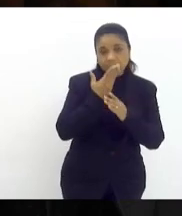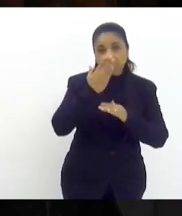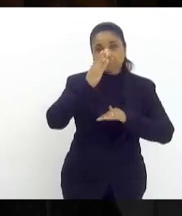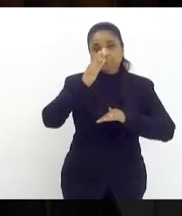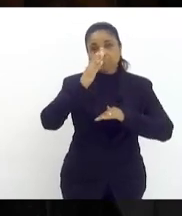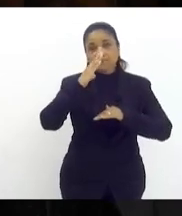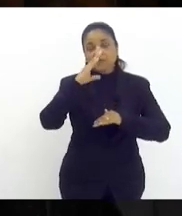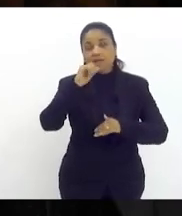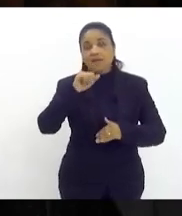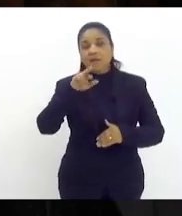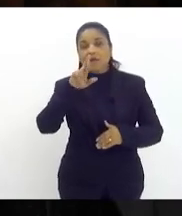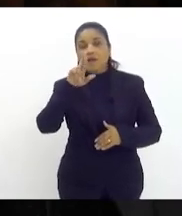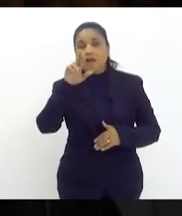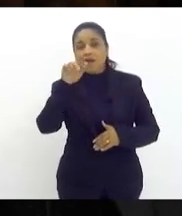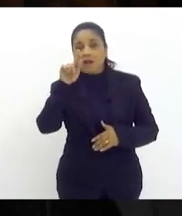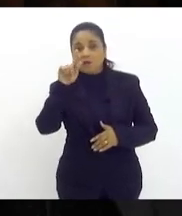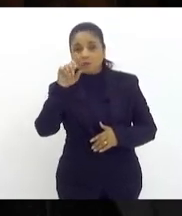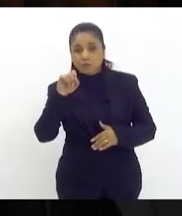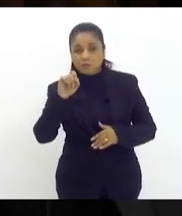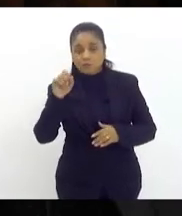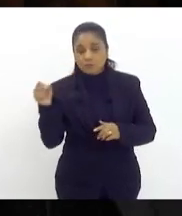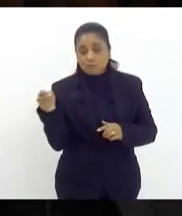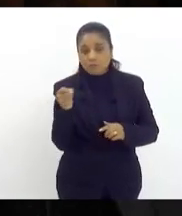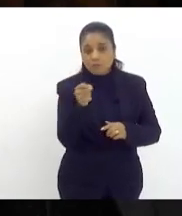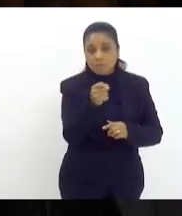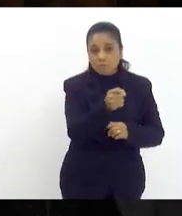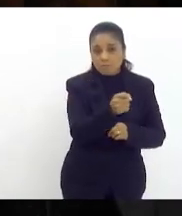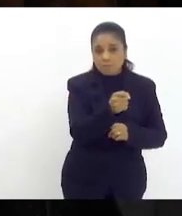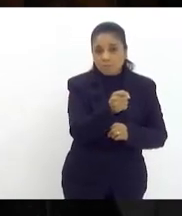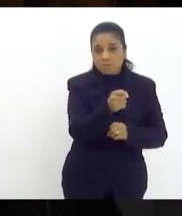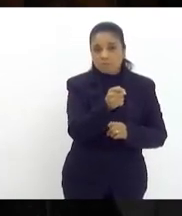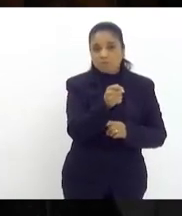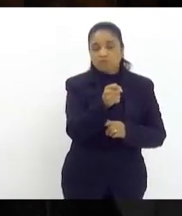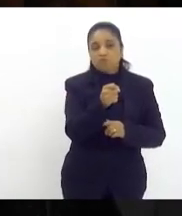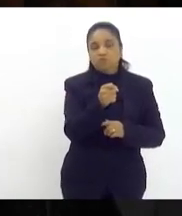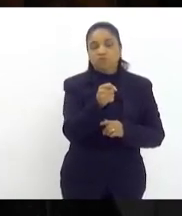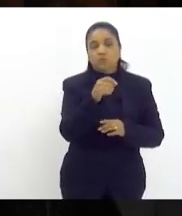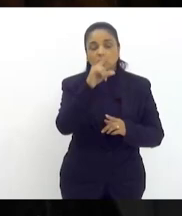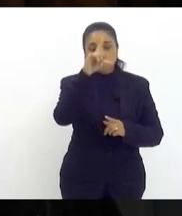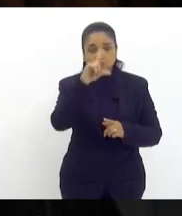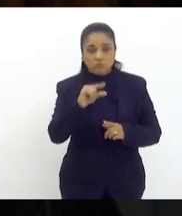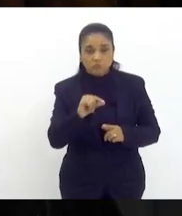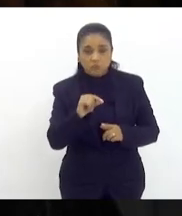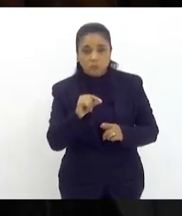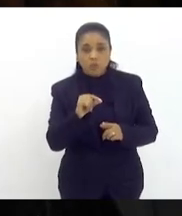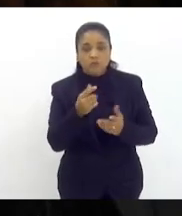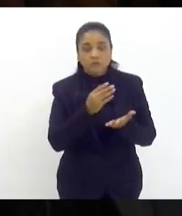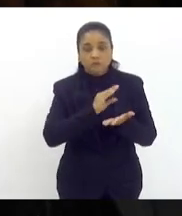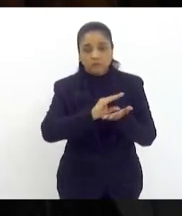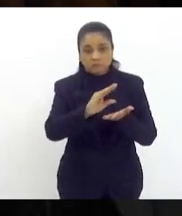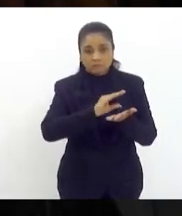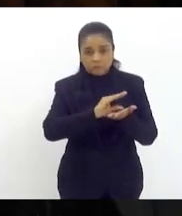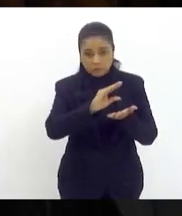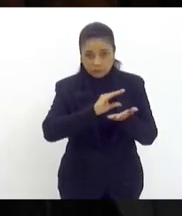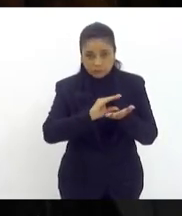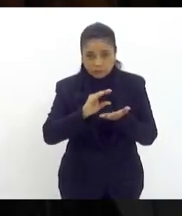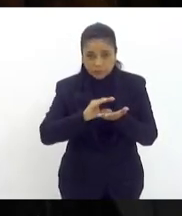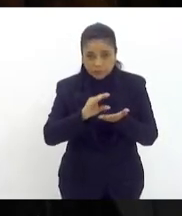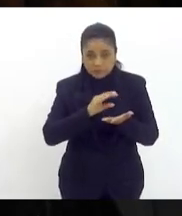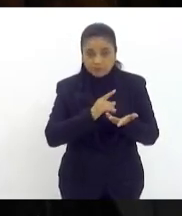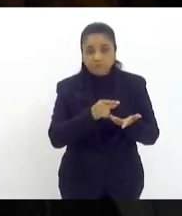ou função que implique aumento de despesa consoante o inciso segundo